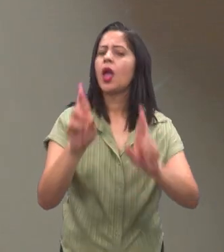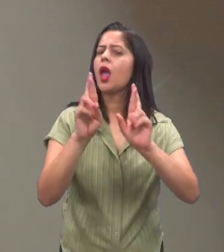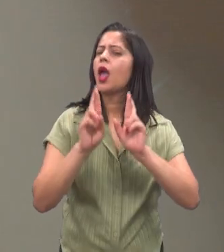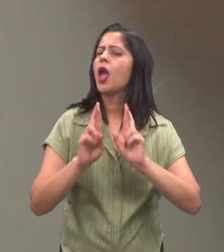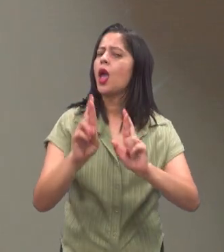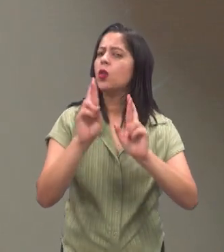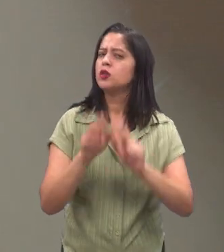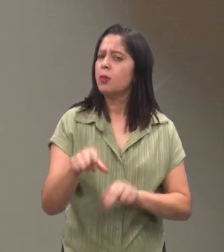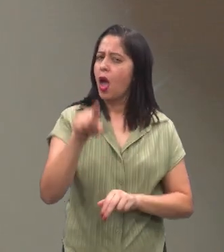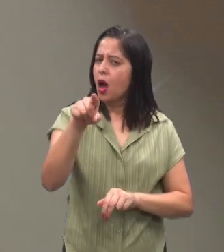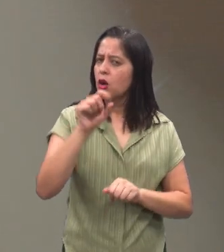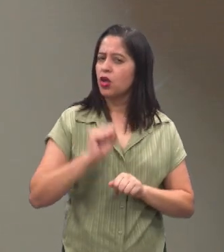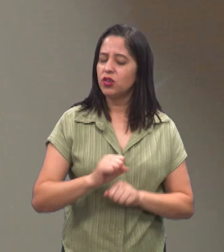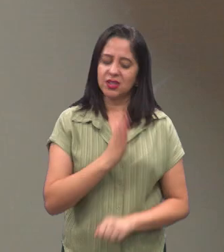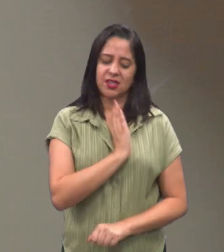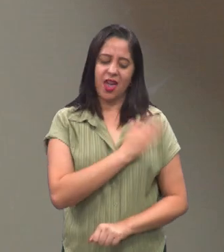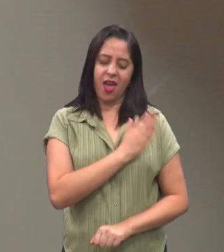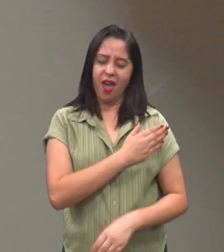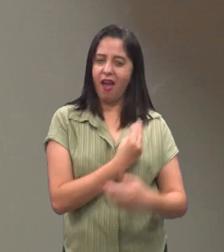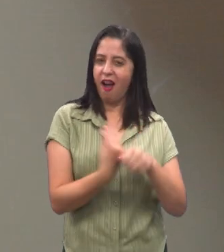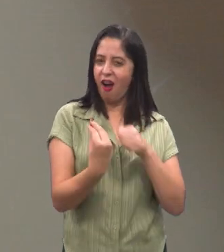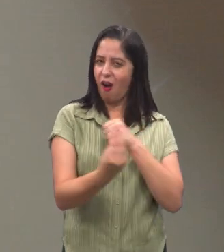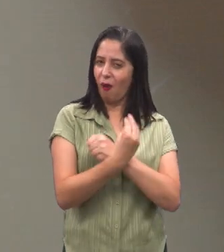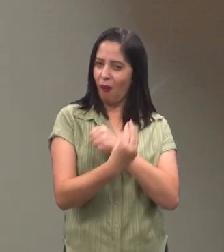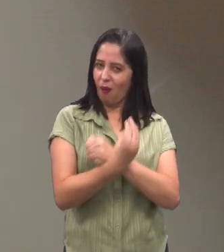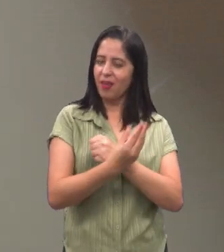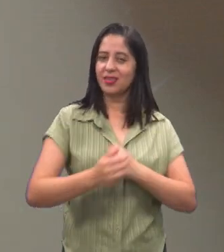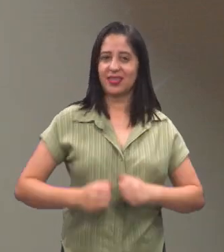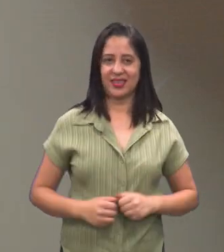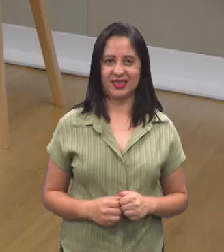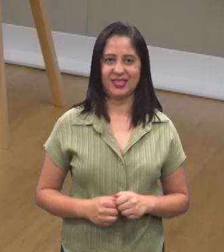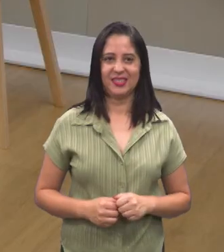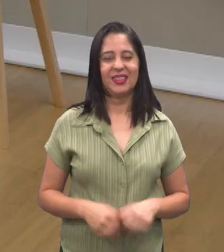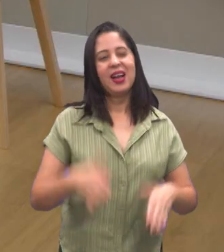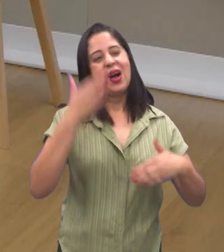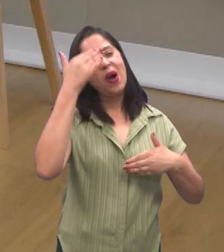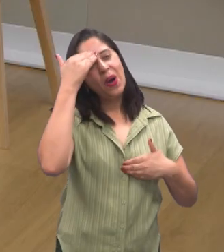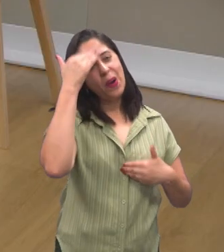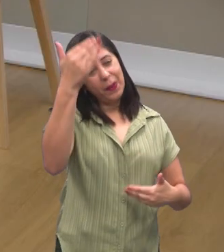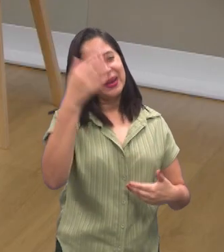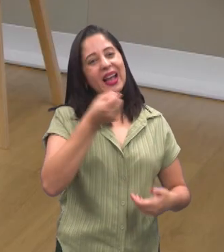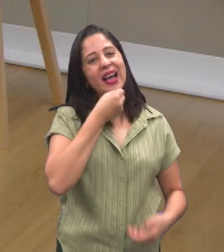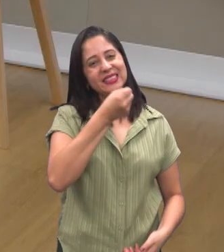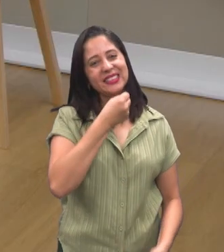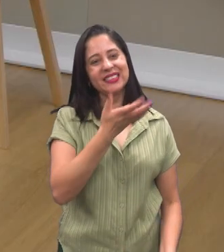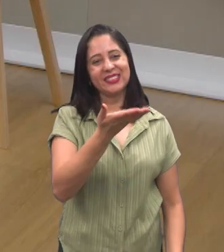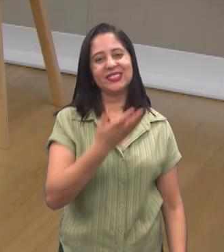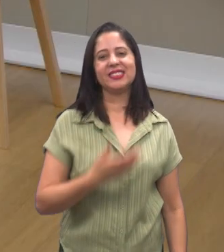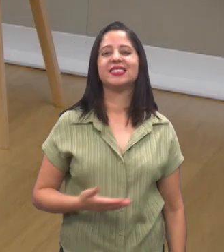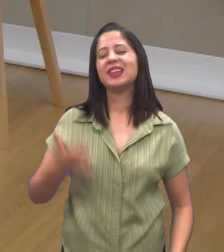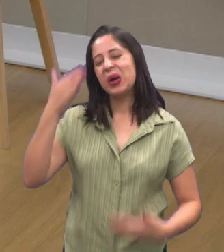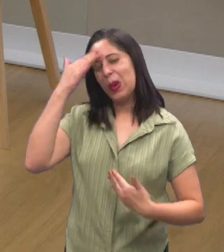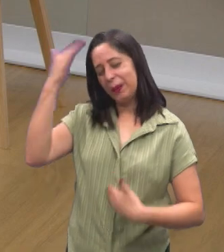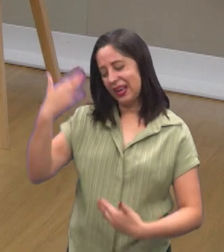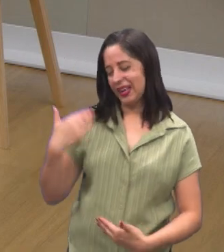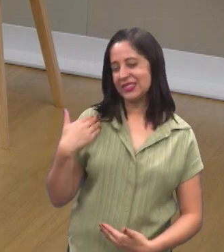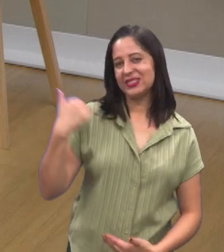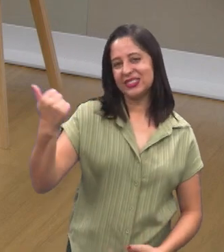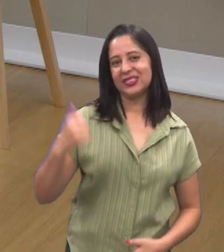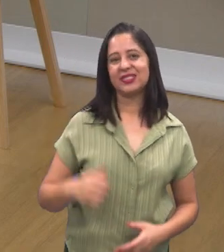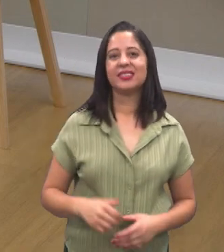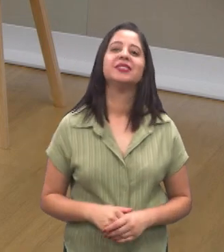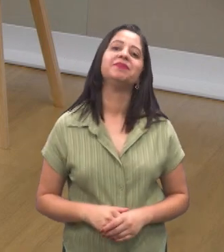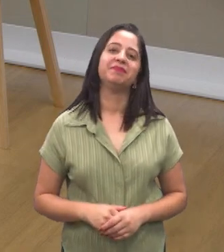você cuide melhor da saúde do seu coração. Doutor, muito obrigada pela participação, foi ótima. Eu que agradeço, muito